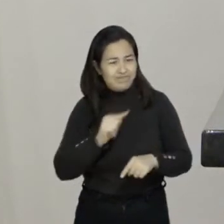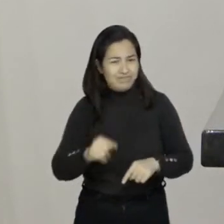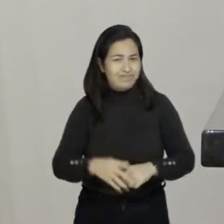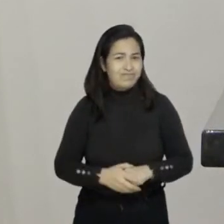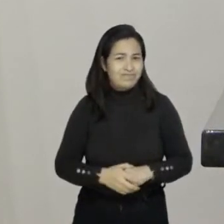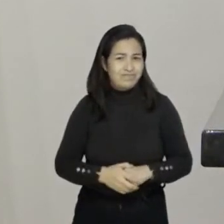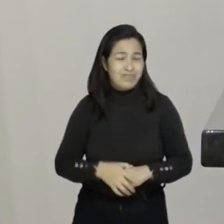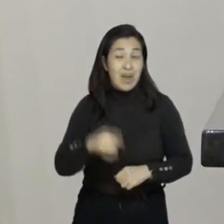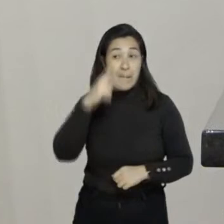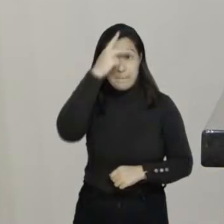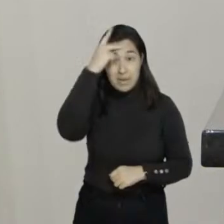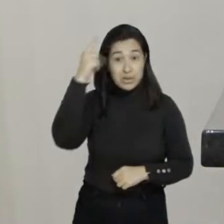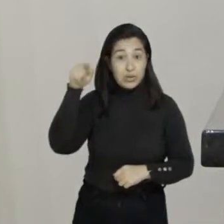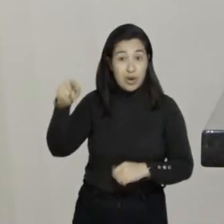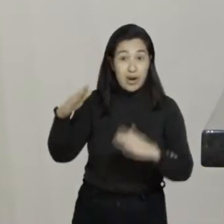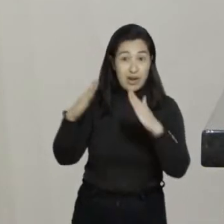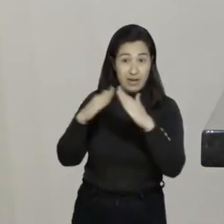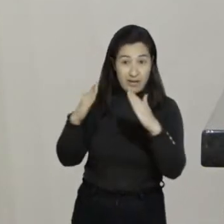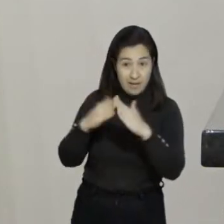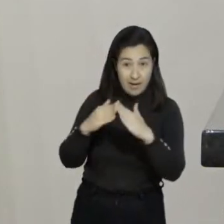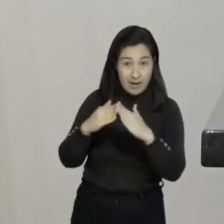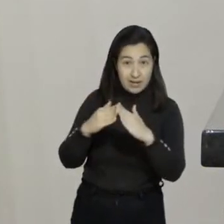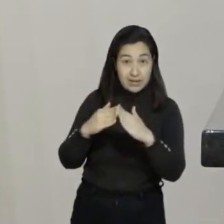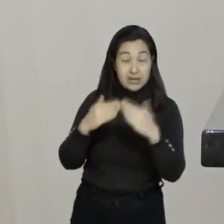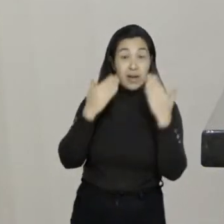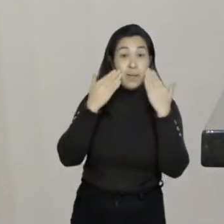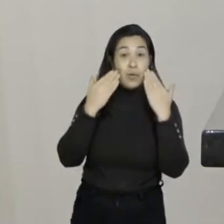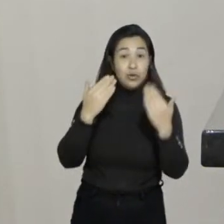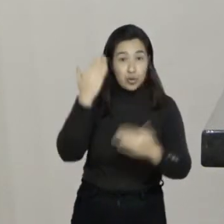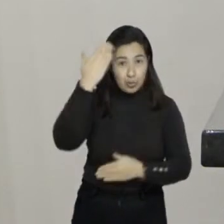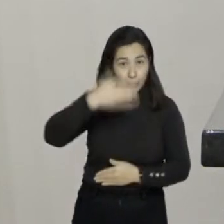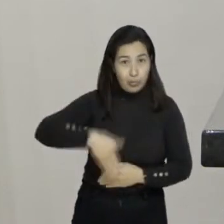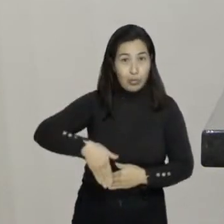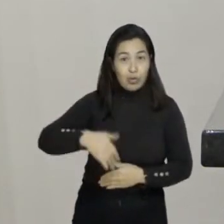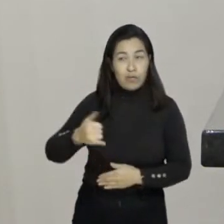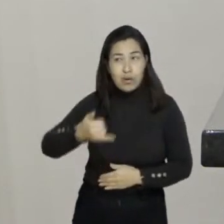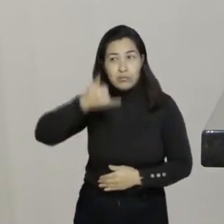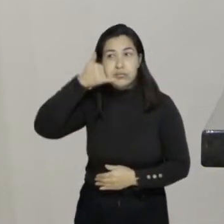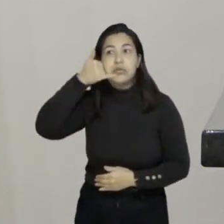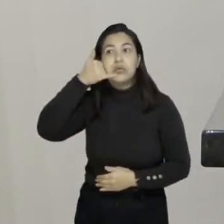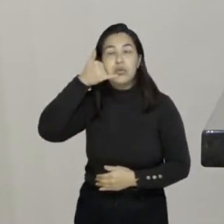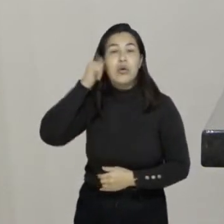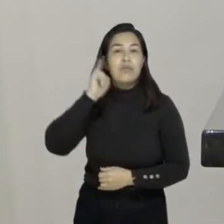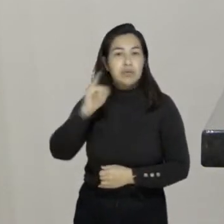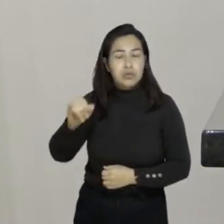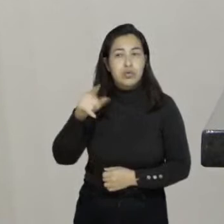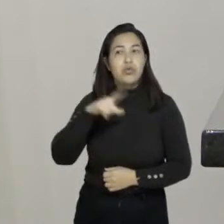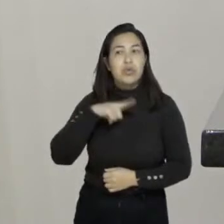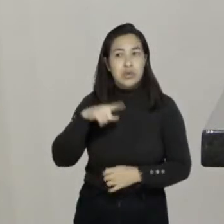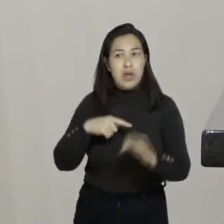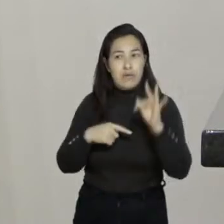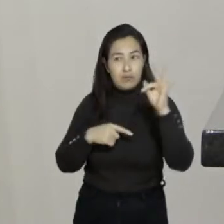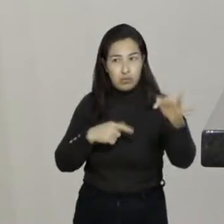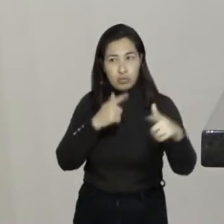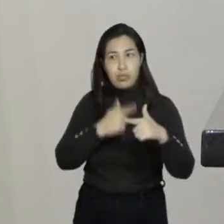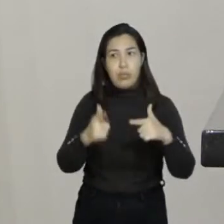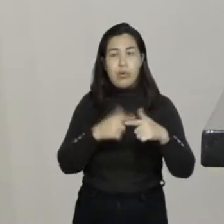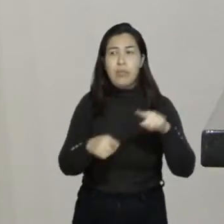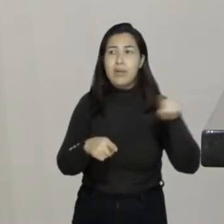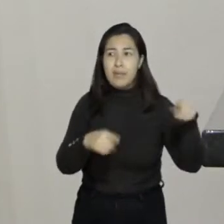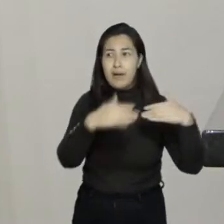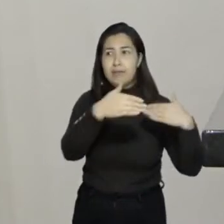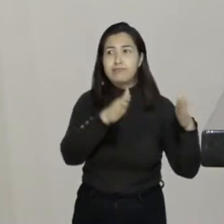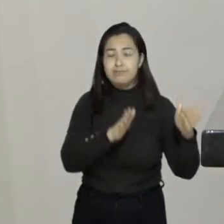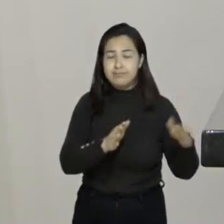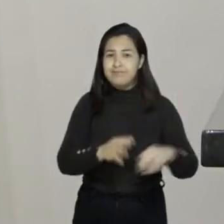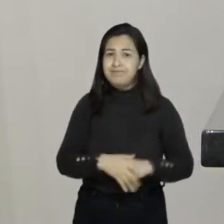de que na semana passada ele ligou dizendo que haveria um problema que ia acontecer um problema enfim são nós temos 150